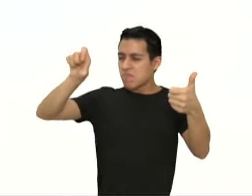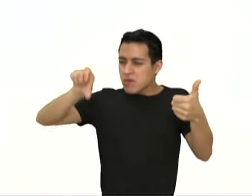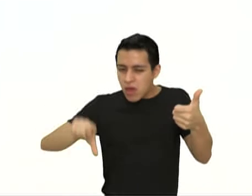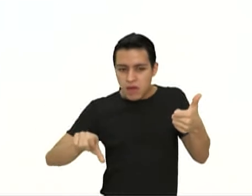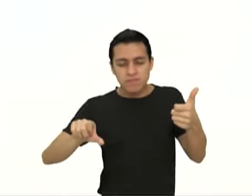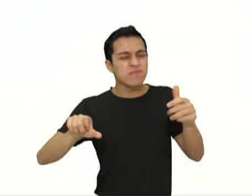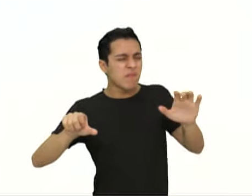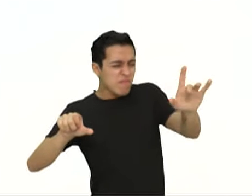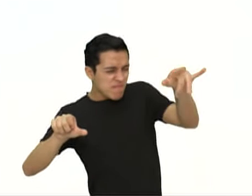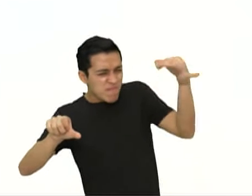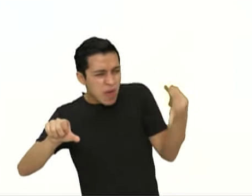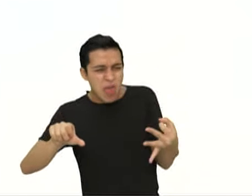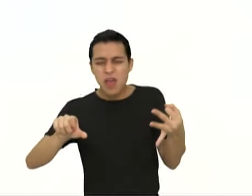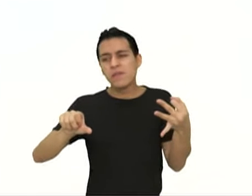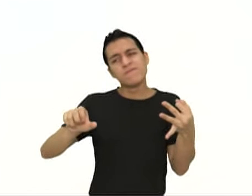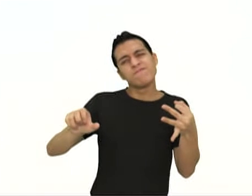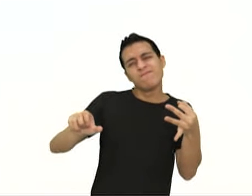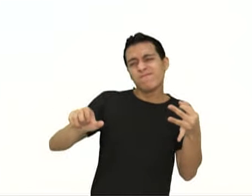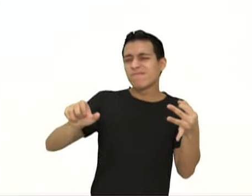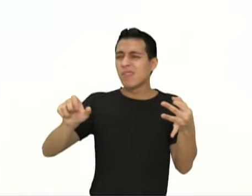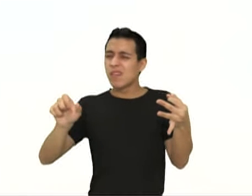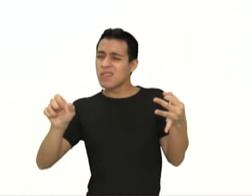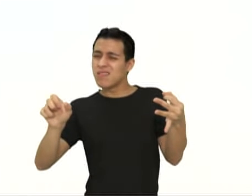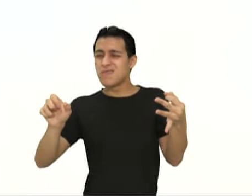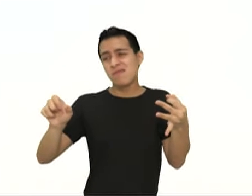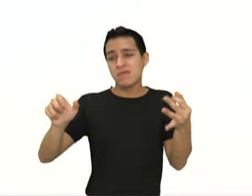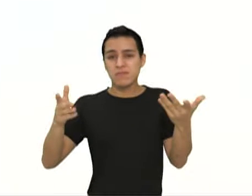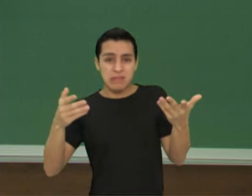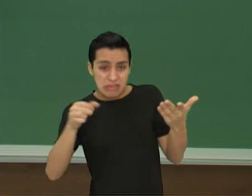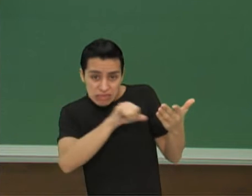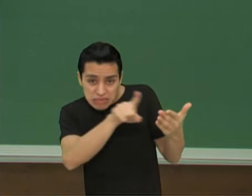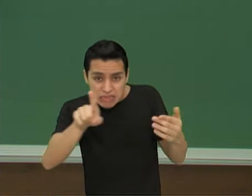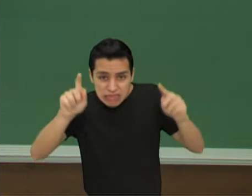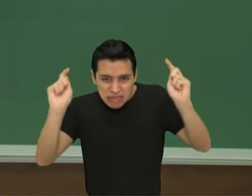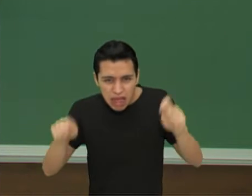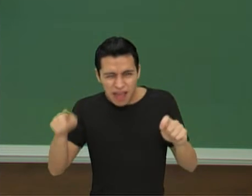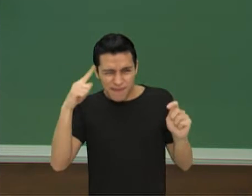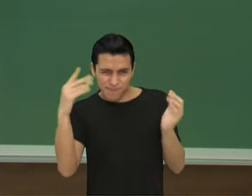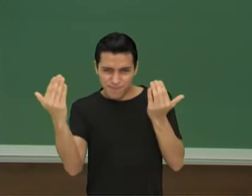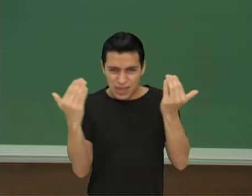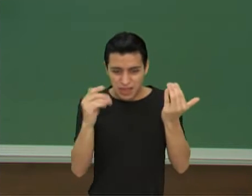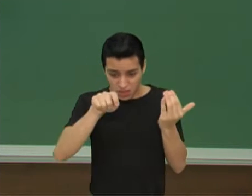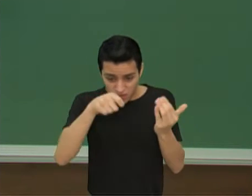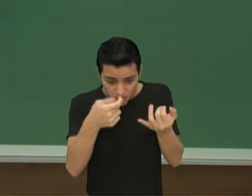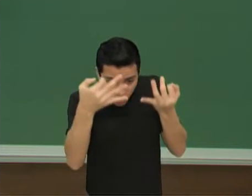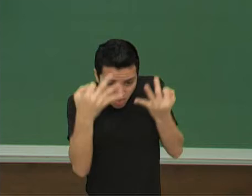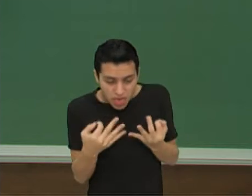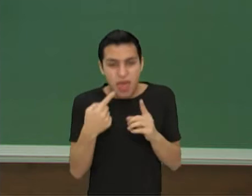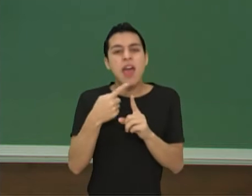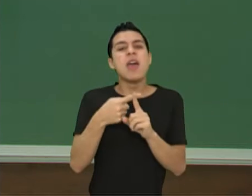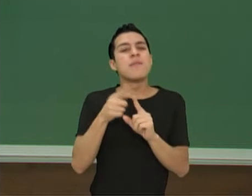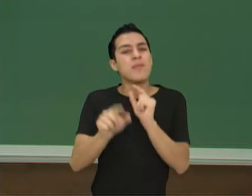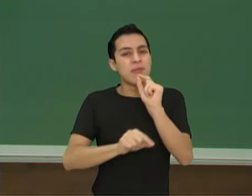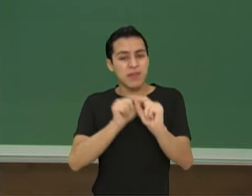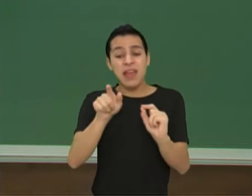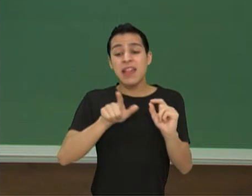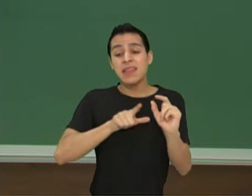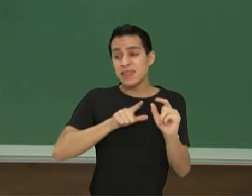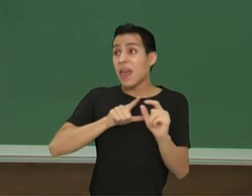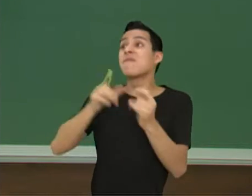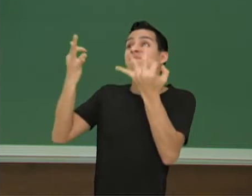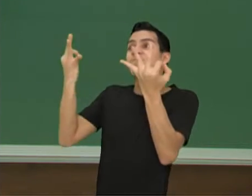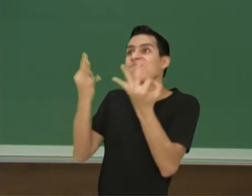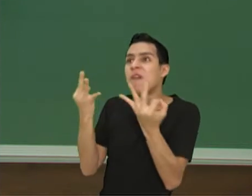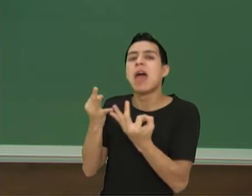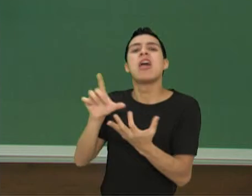mais perfeito e menos perfeito. Se você consegue pensar na perfeição, é porque essa perfeição existe.